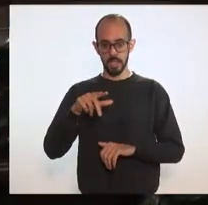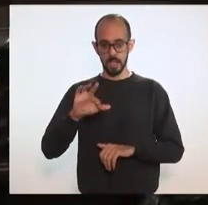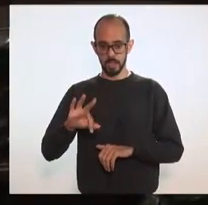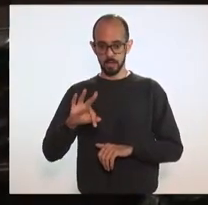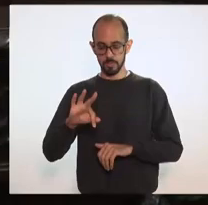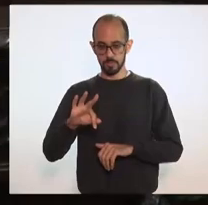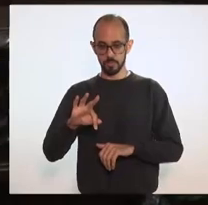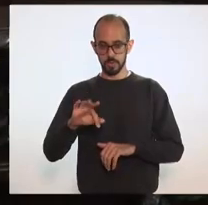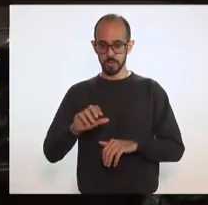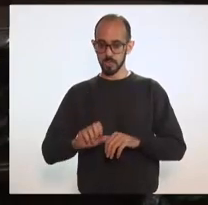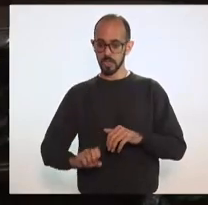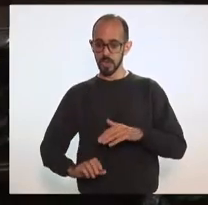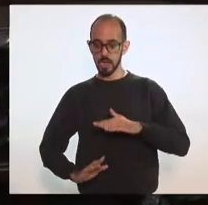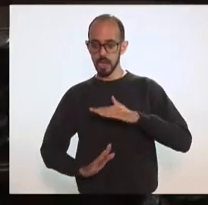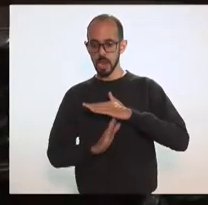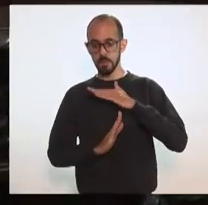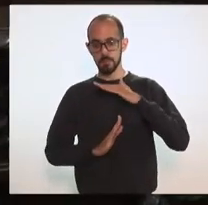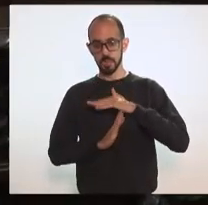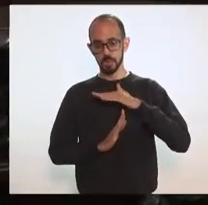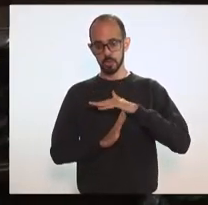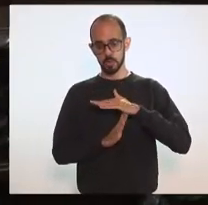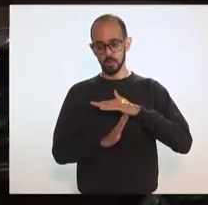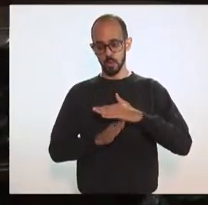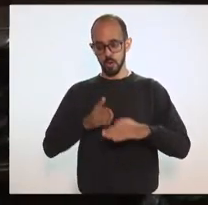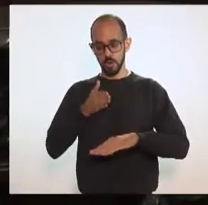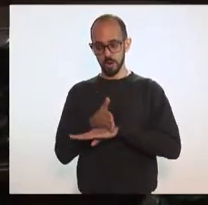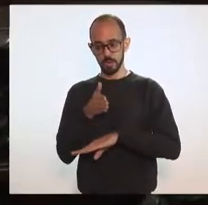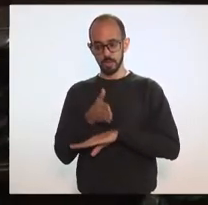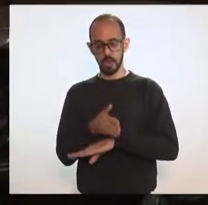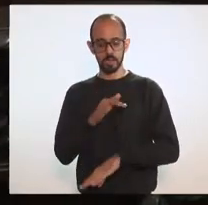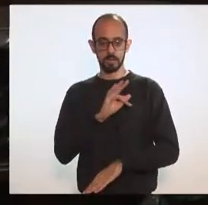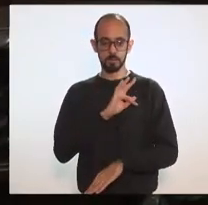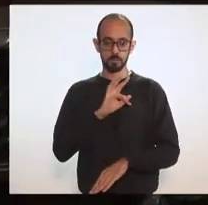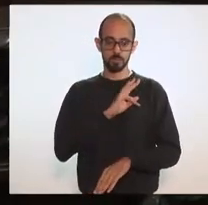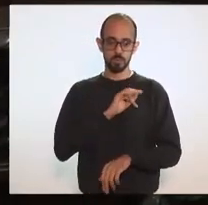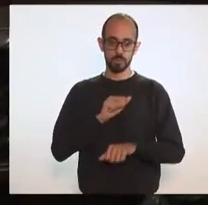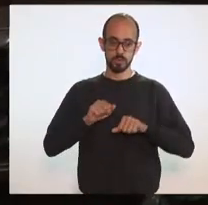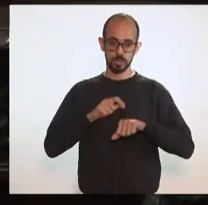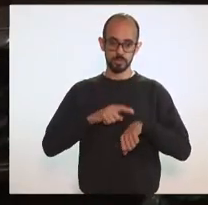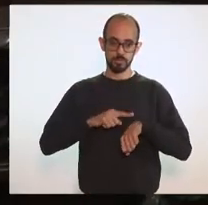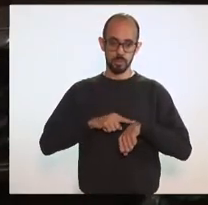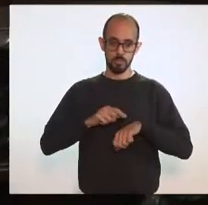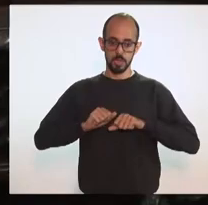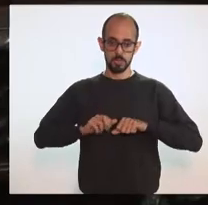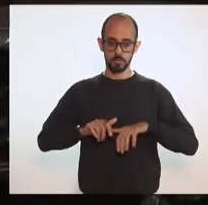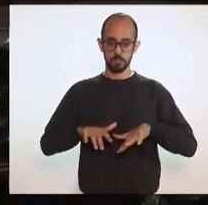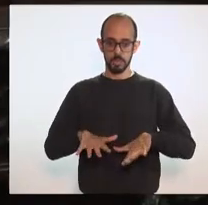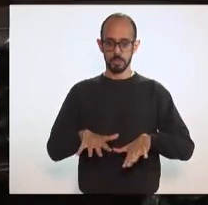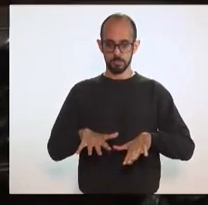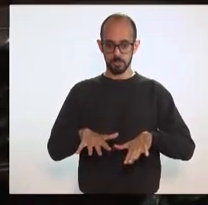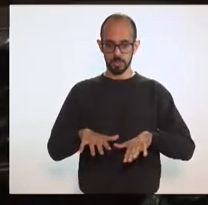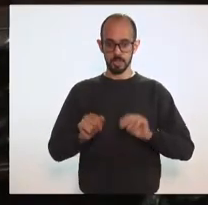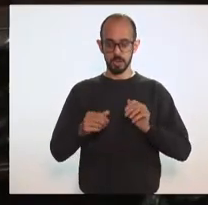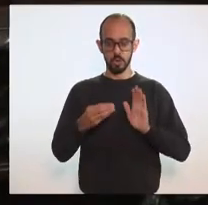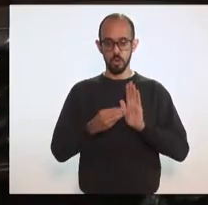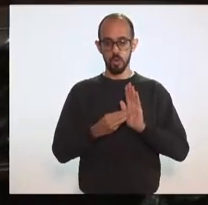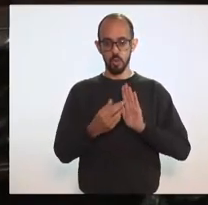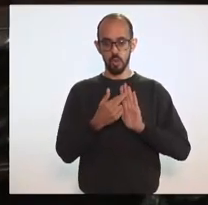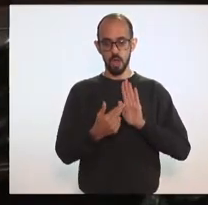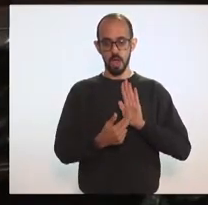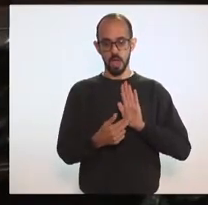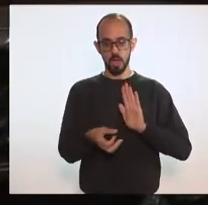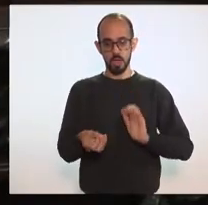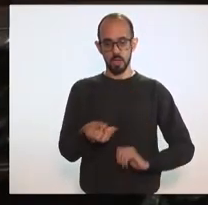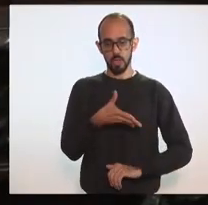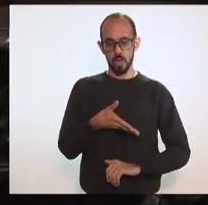sim operações policiais em plena pandemia que colocou novas regras para que